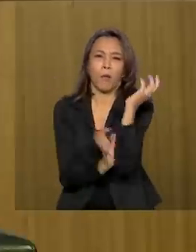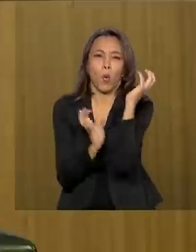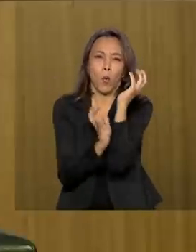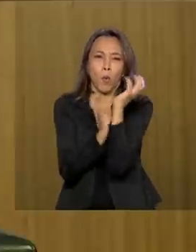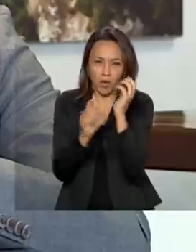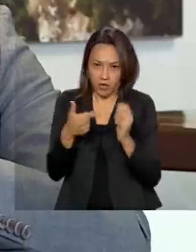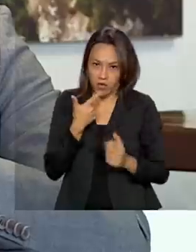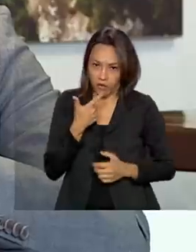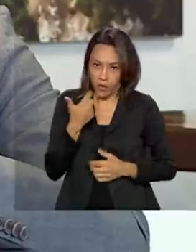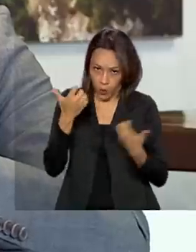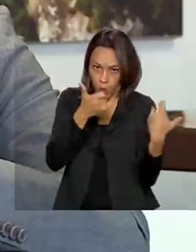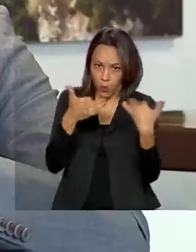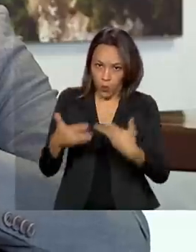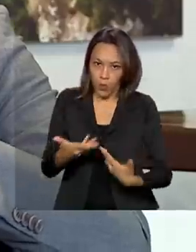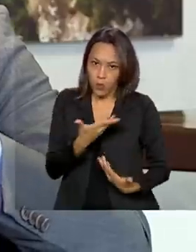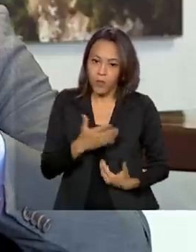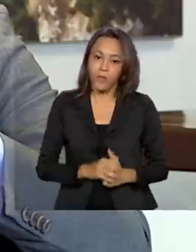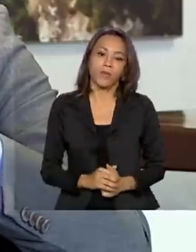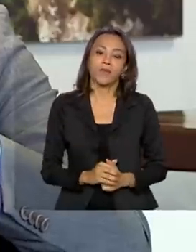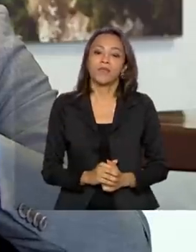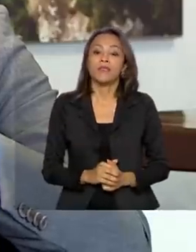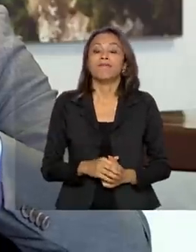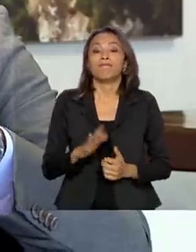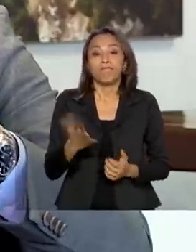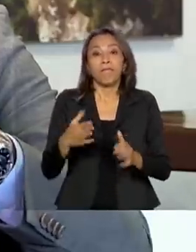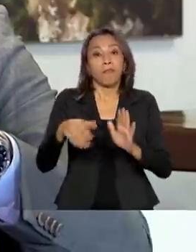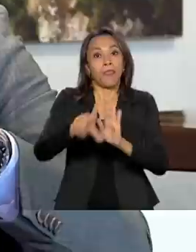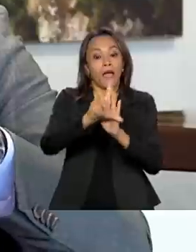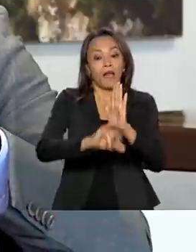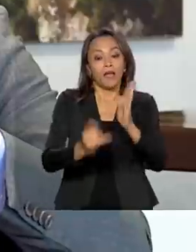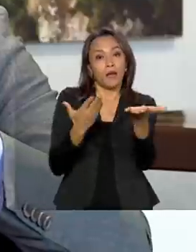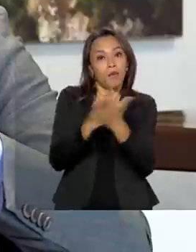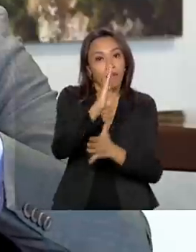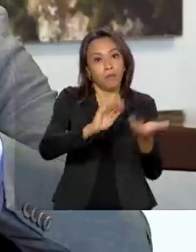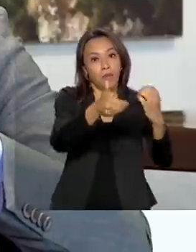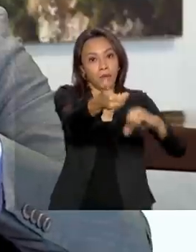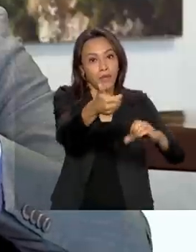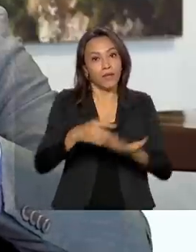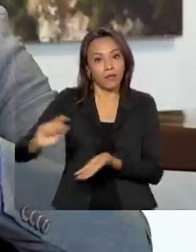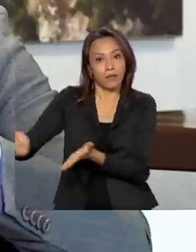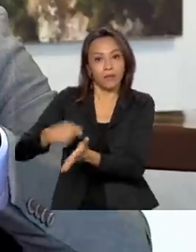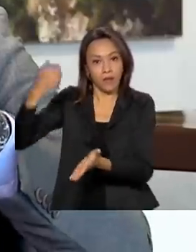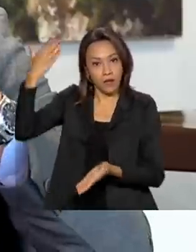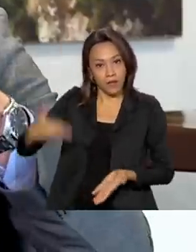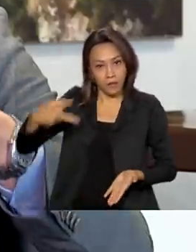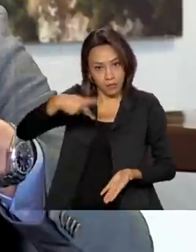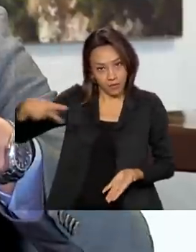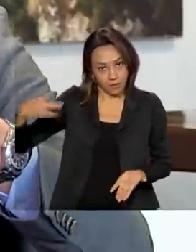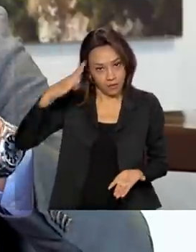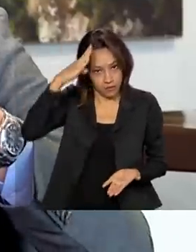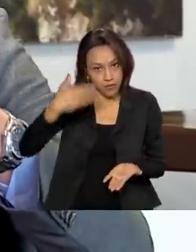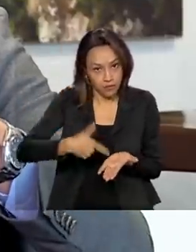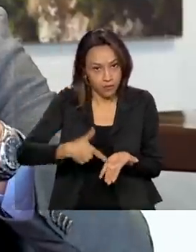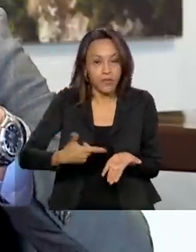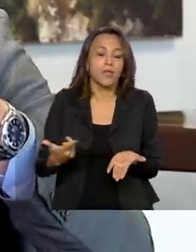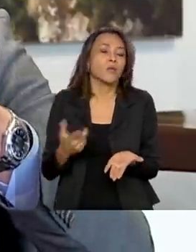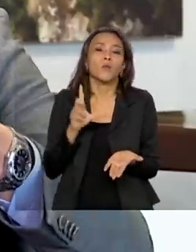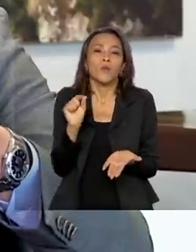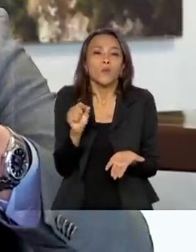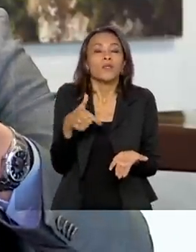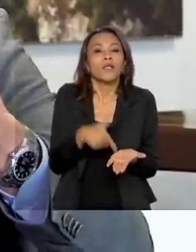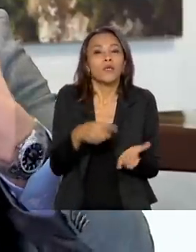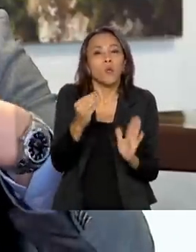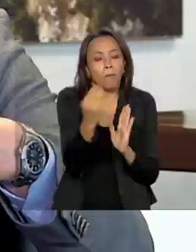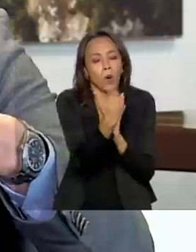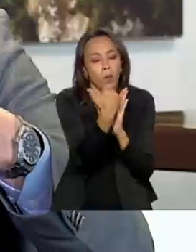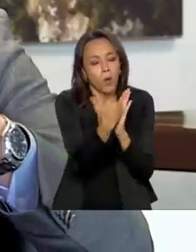falou agora há pouco? Bom, a lei aprovada pelo Congresso e sancionada pelo Presidente da República consolida os princípios e o